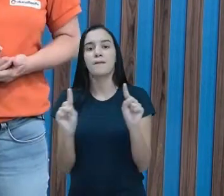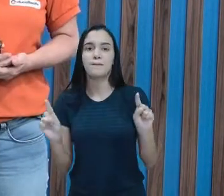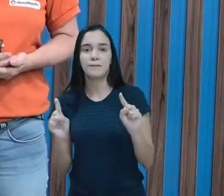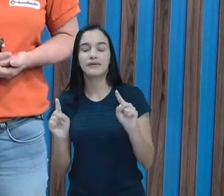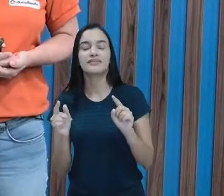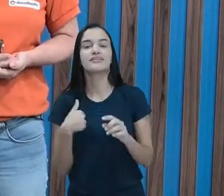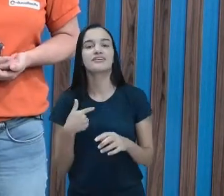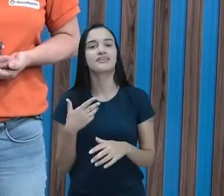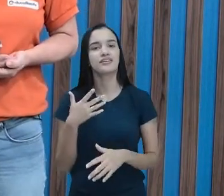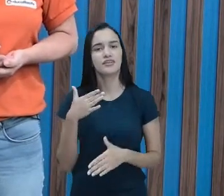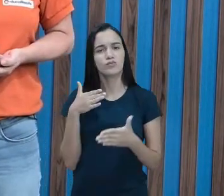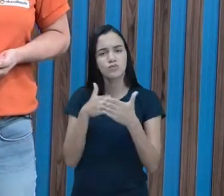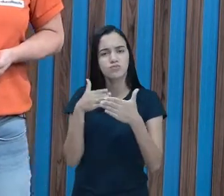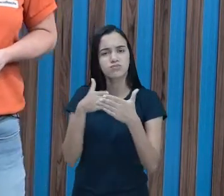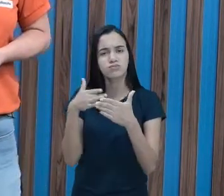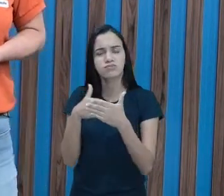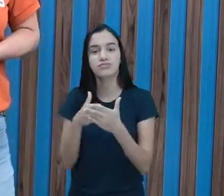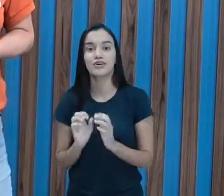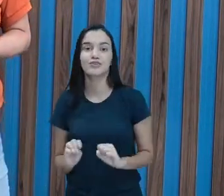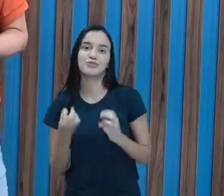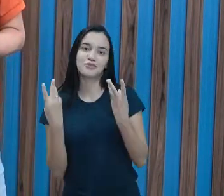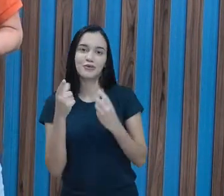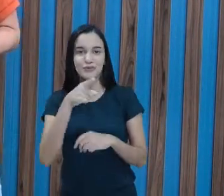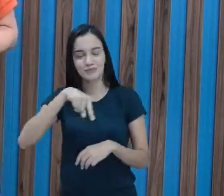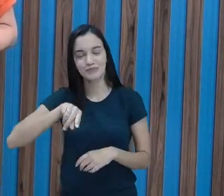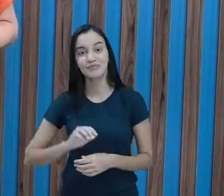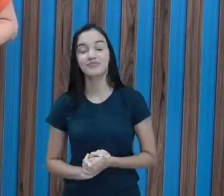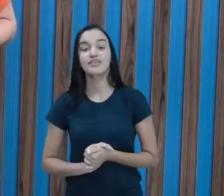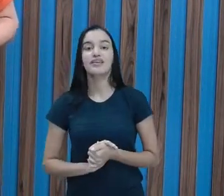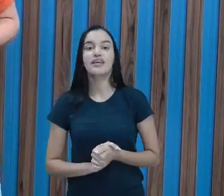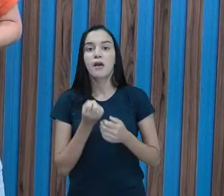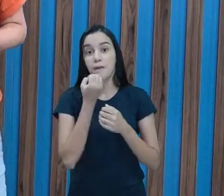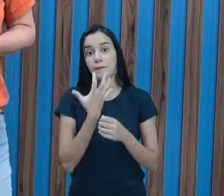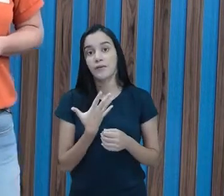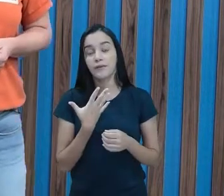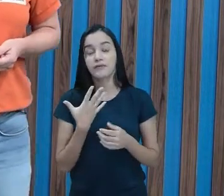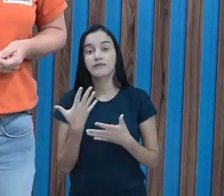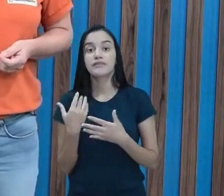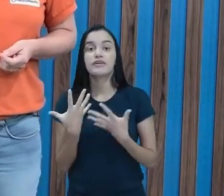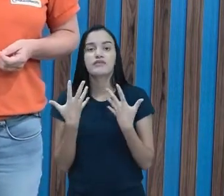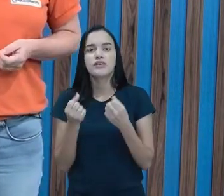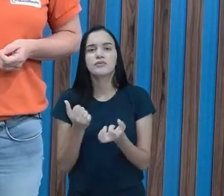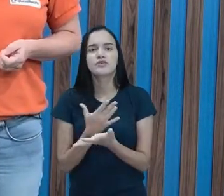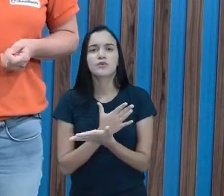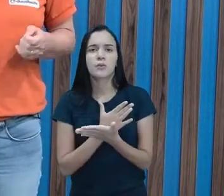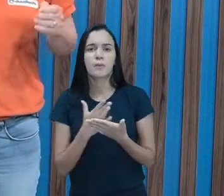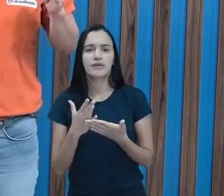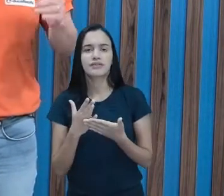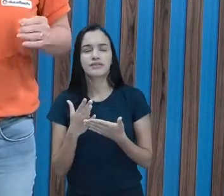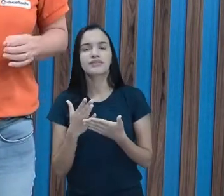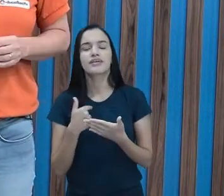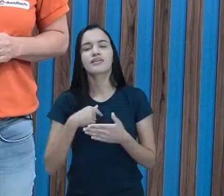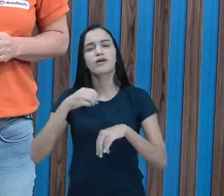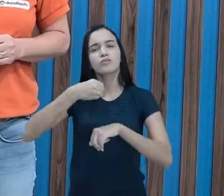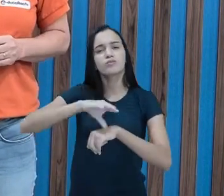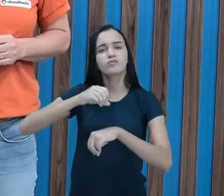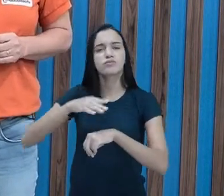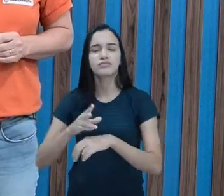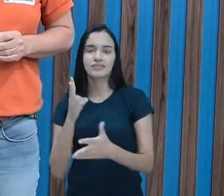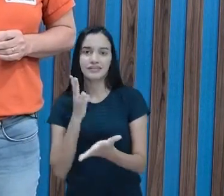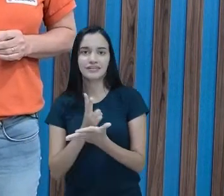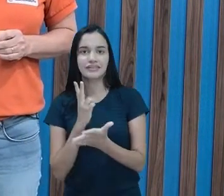muita coisa. Parabéns para todo mundo. Show, vocês são show. Bom, vamos começar, né? Nossa aula de hoje, a gente dá aqueles recadinhos de